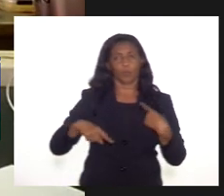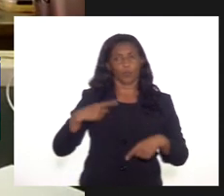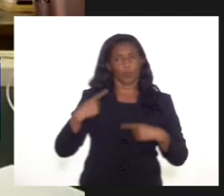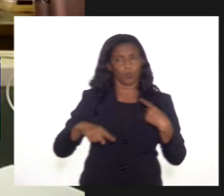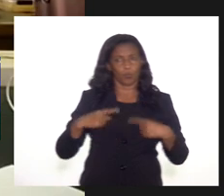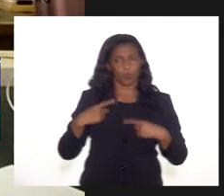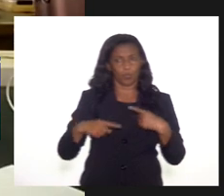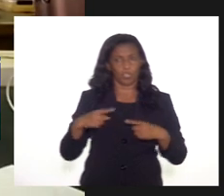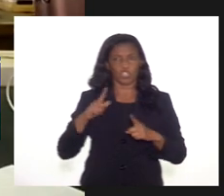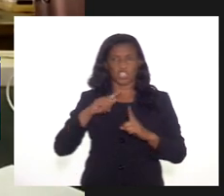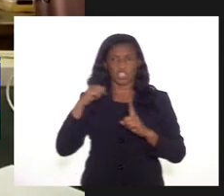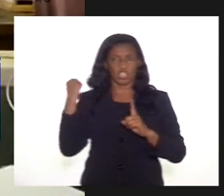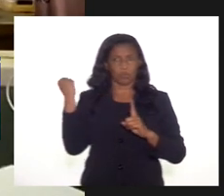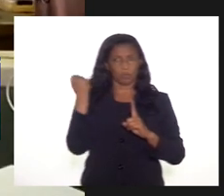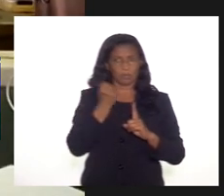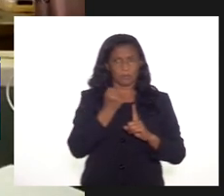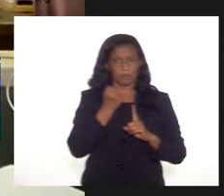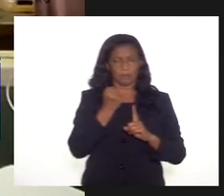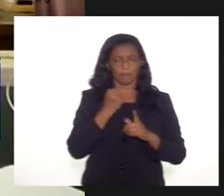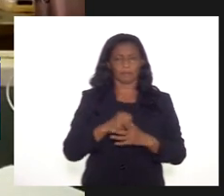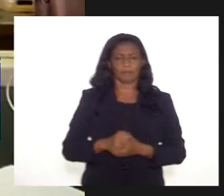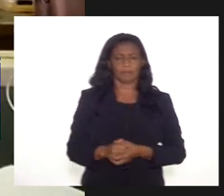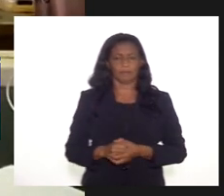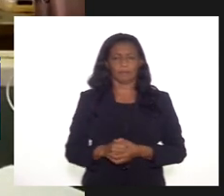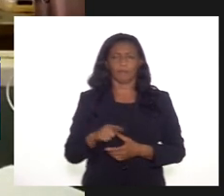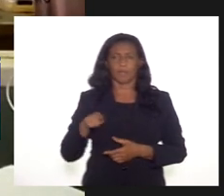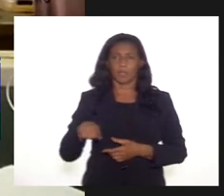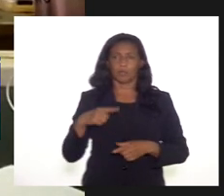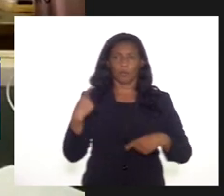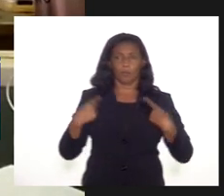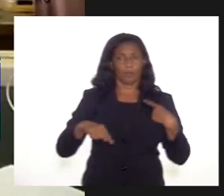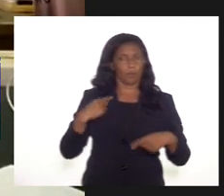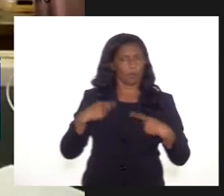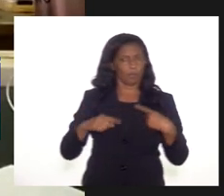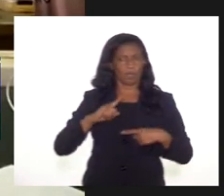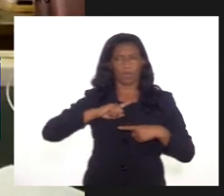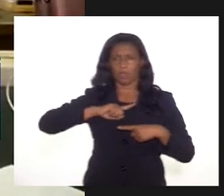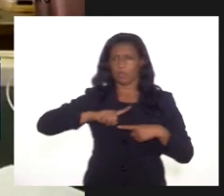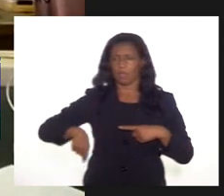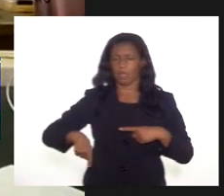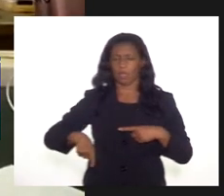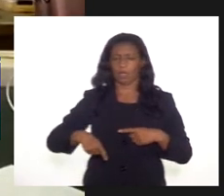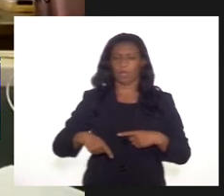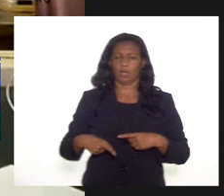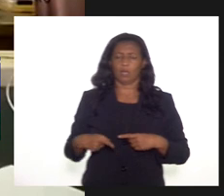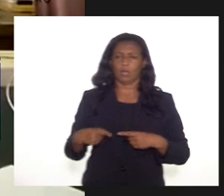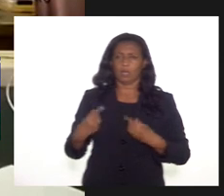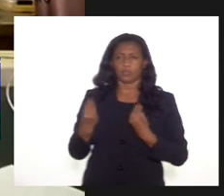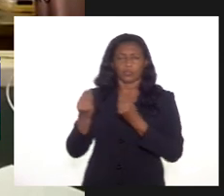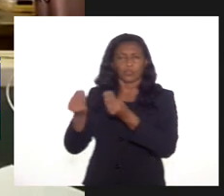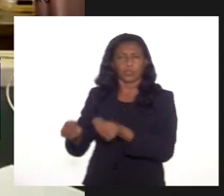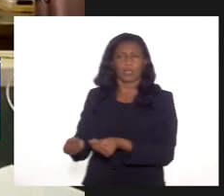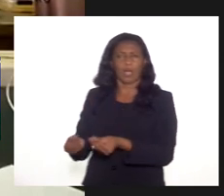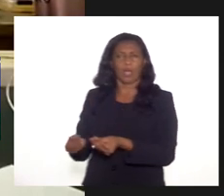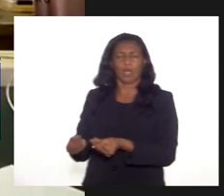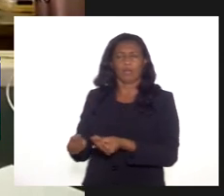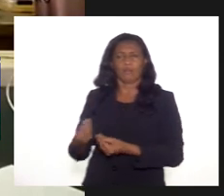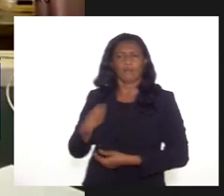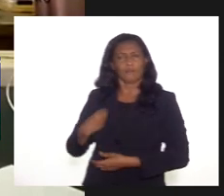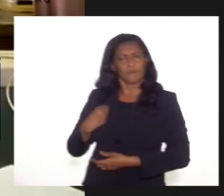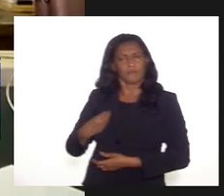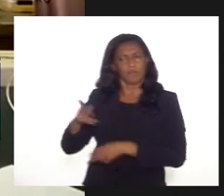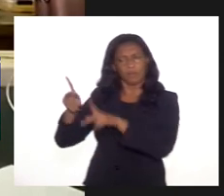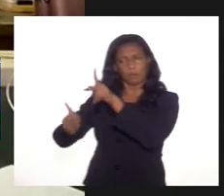genocida, isso é uma política que nega a possibilidade da nossa população sobreviver